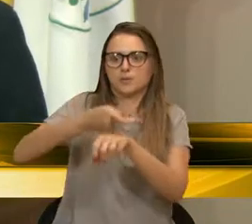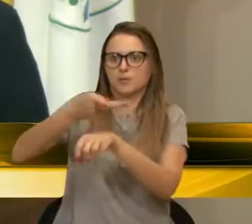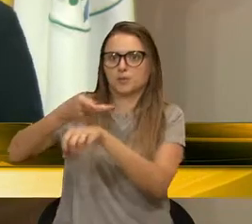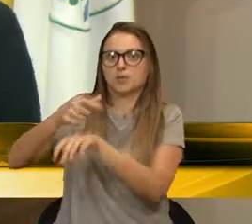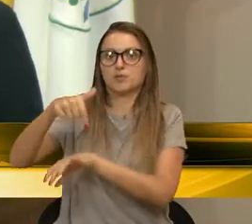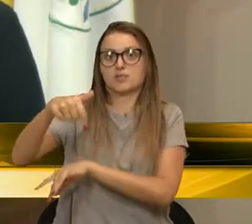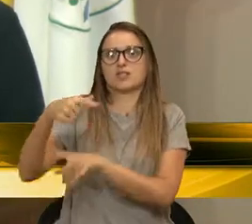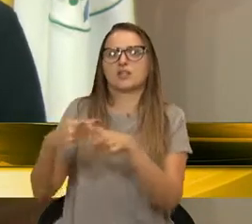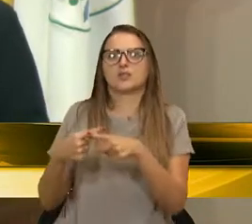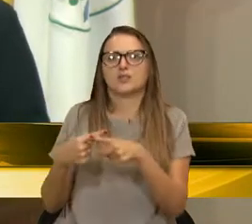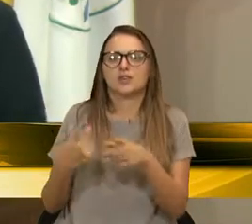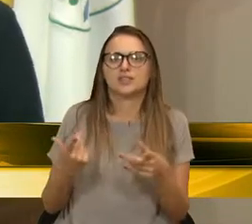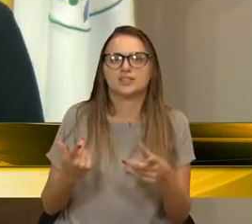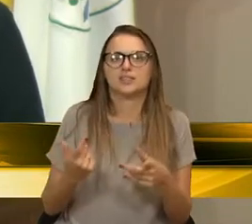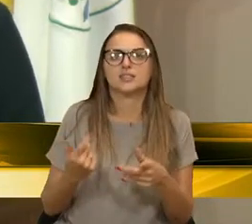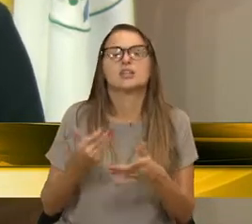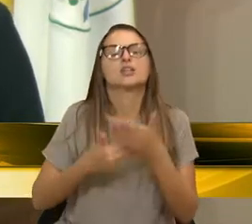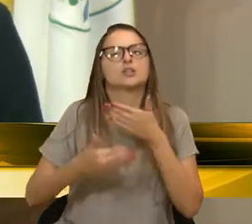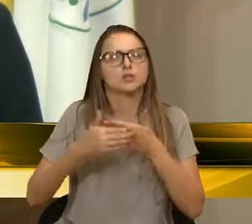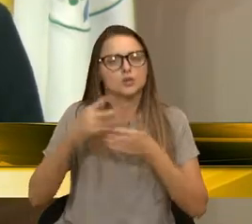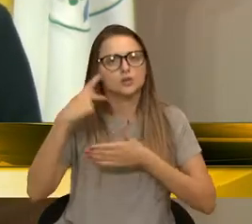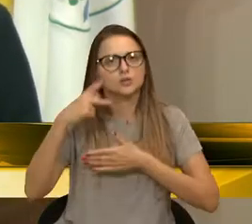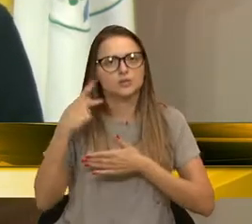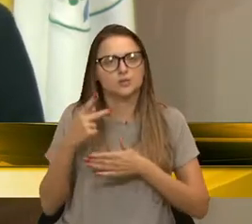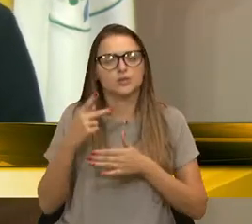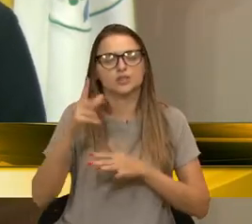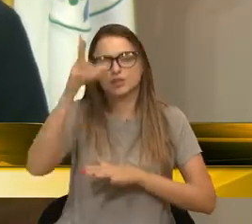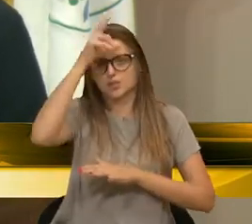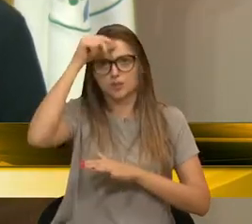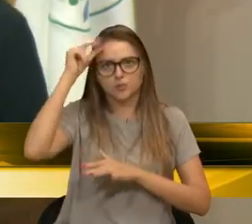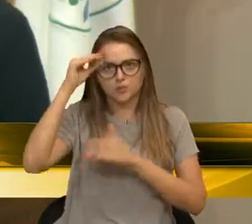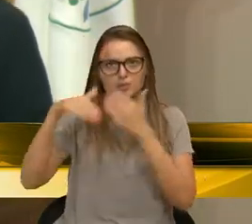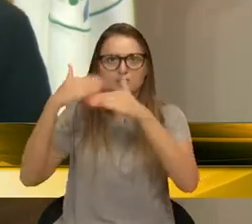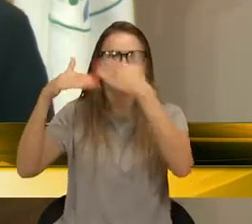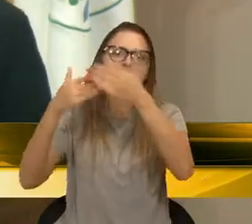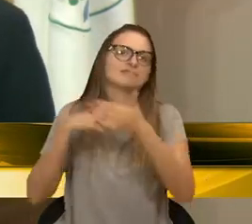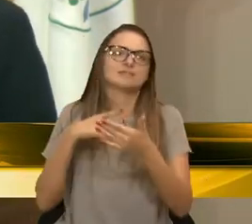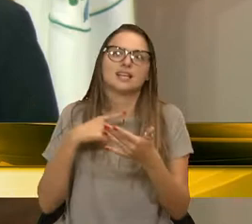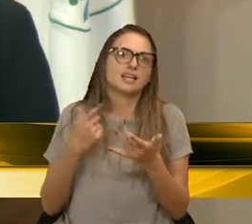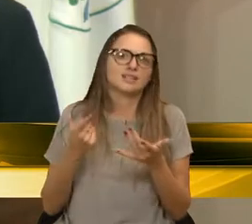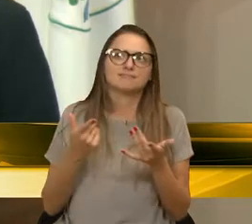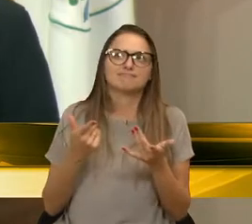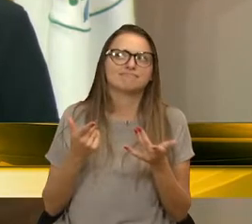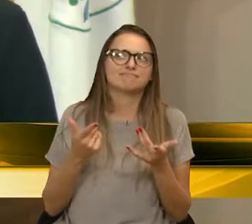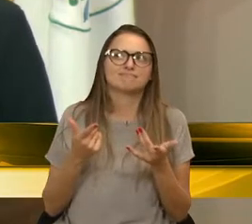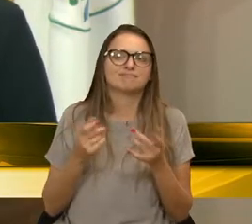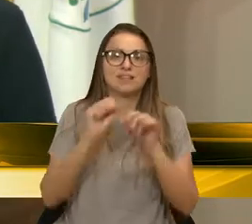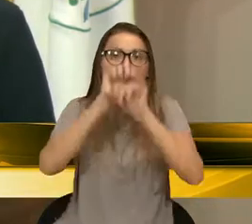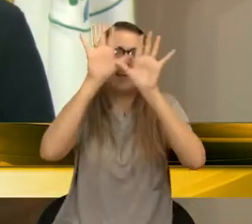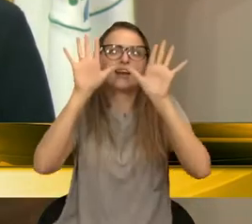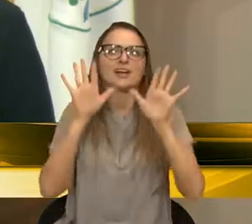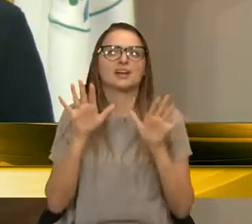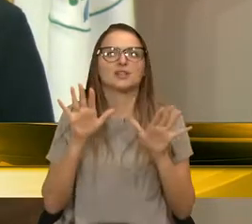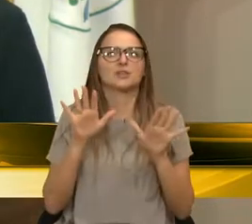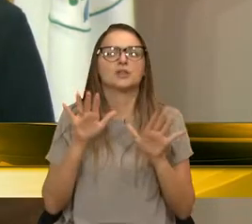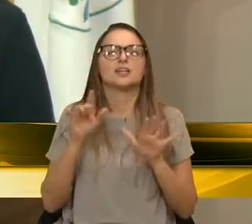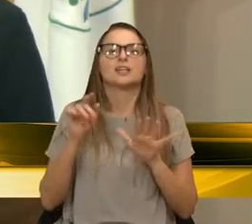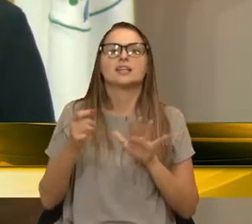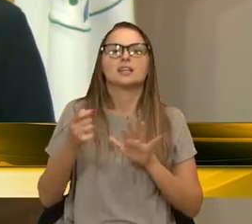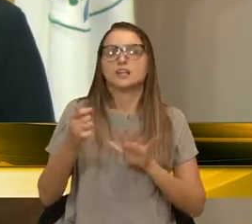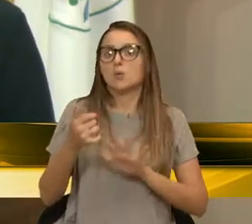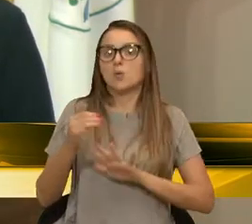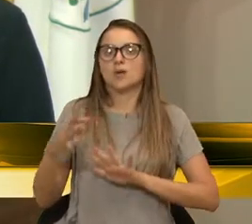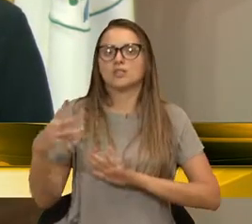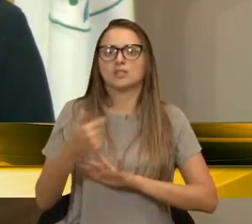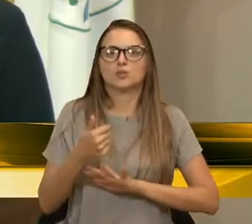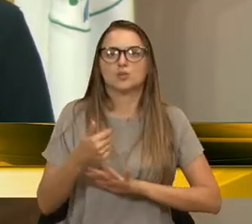E para mim ficou claro que as políticas públicas de desenvolvimento lá são muito avançadas. E ficou claro também que a maior